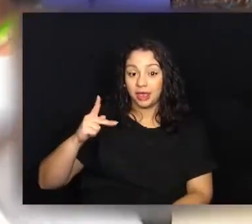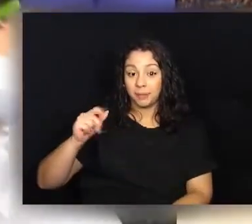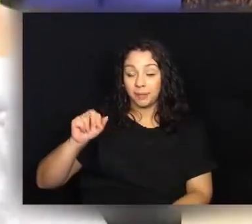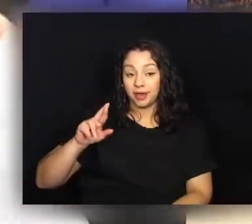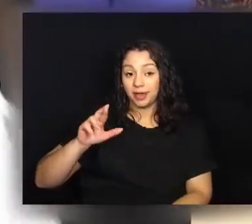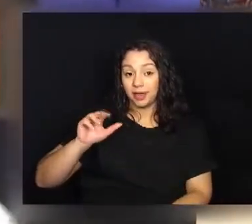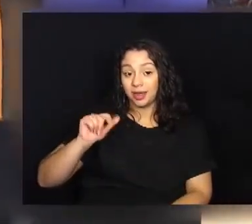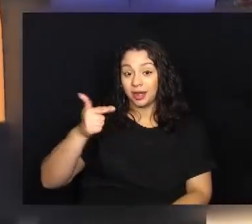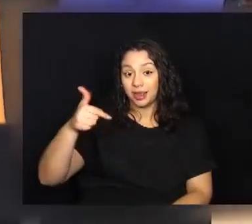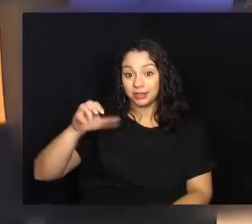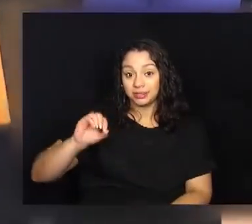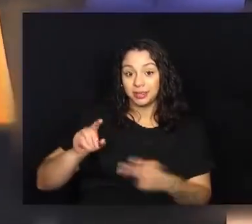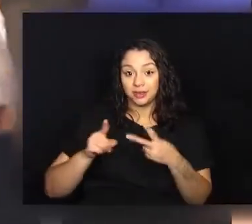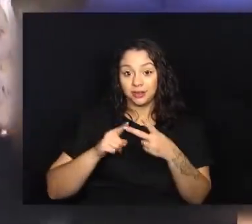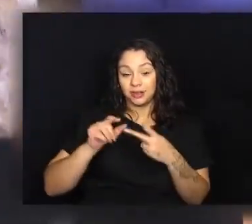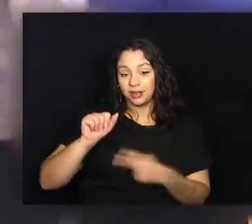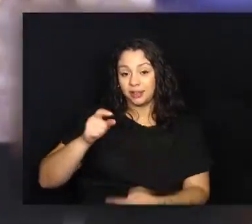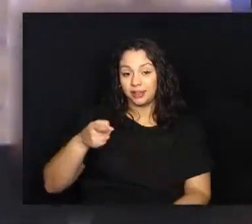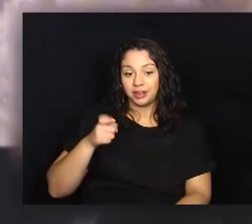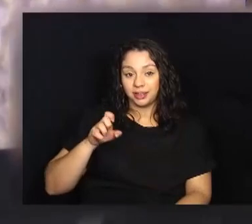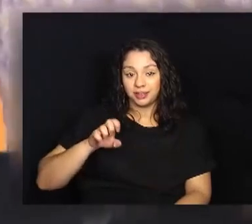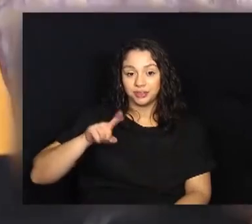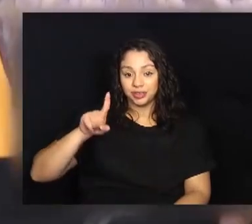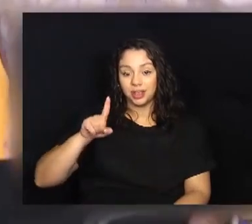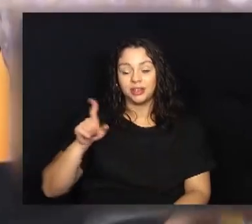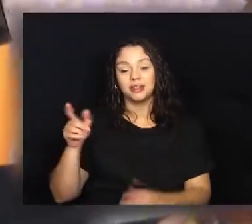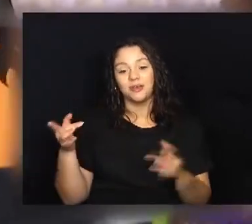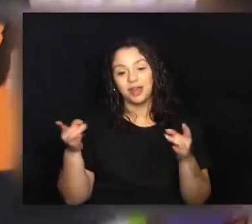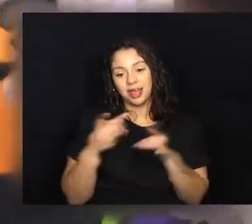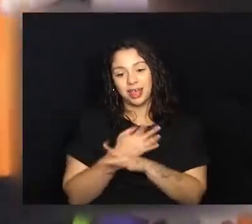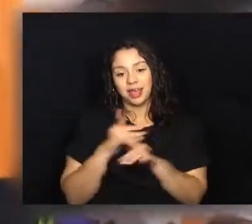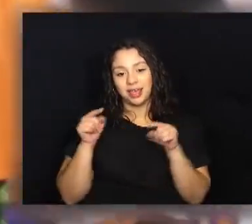Então, declaro encerrada essa